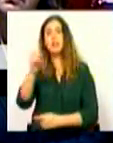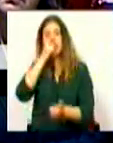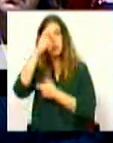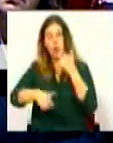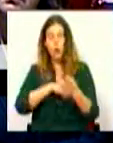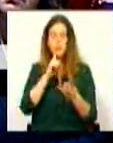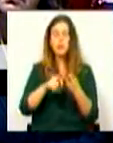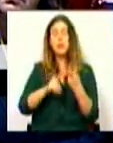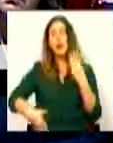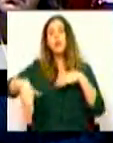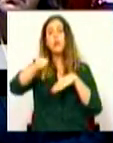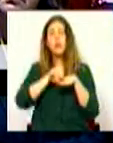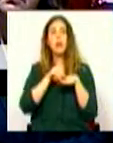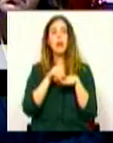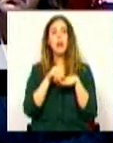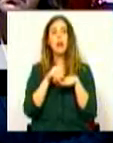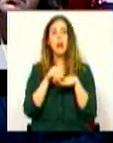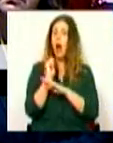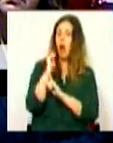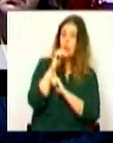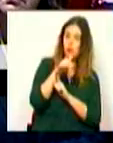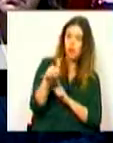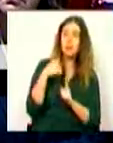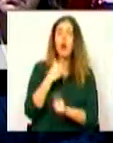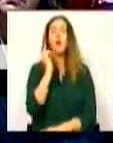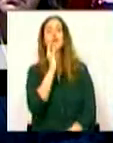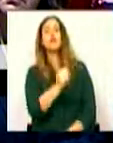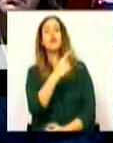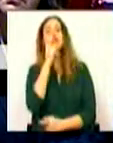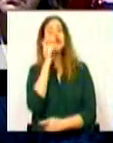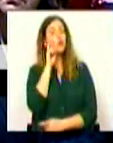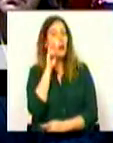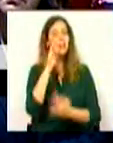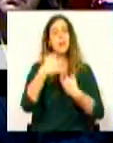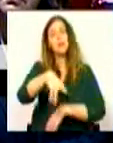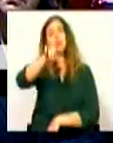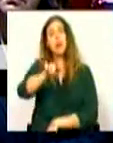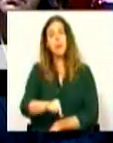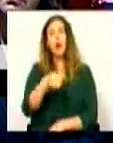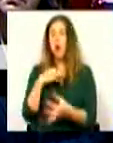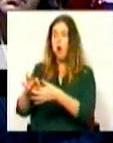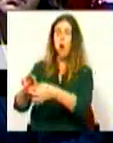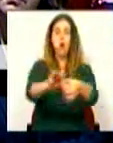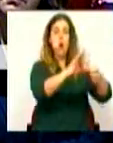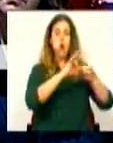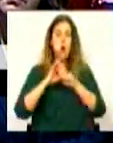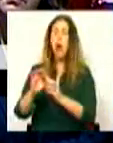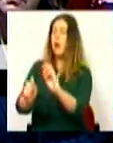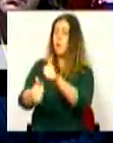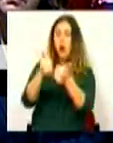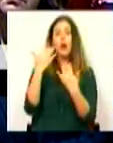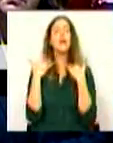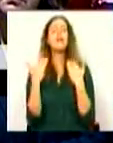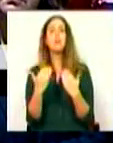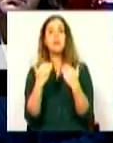reforçar a formação nas forças de segurança, mas também articularmos melhor a